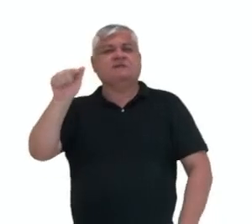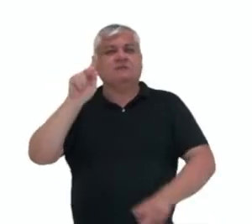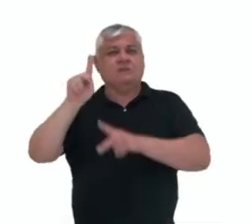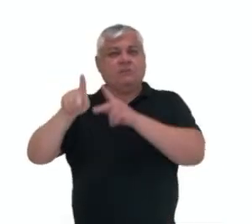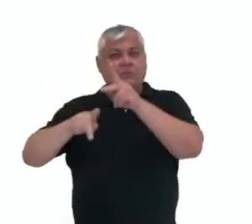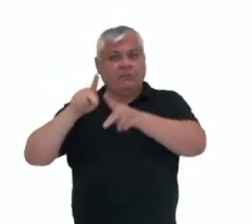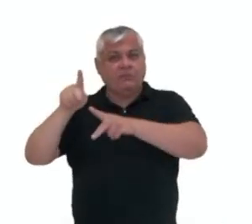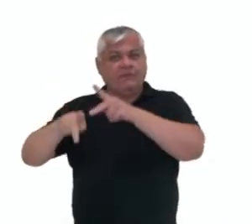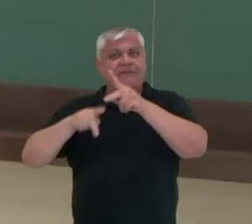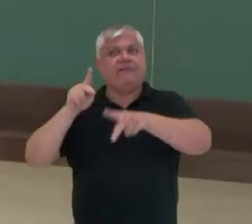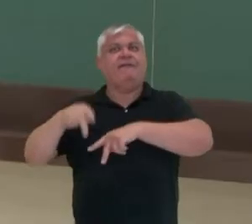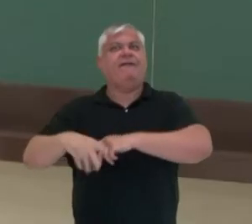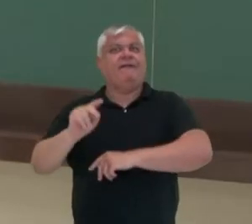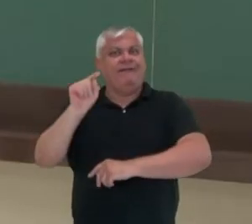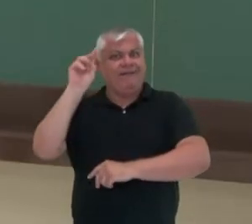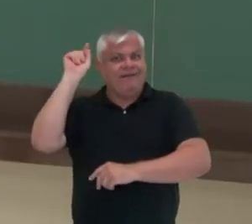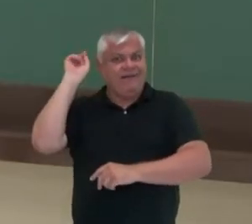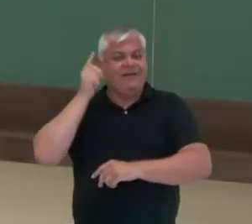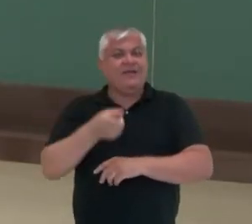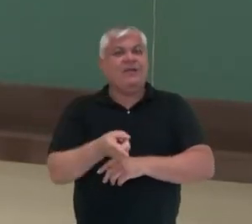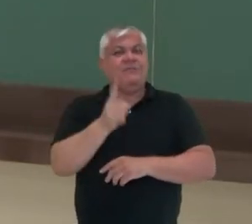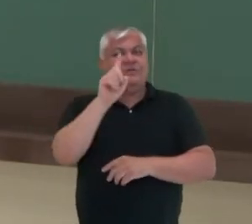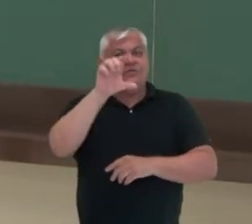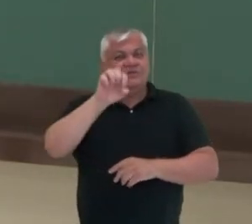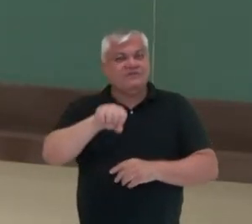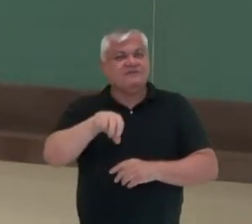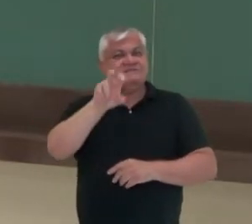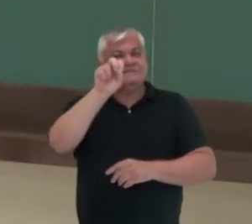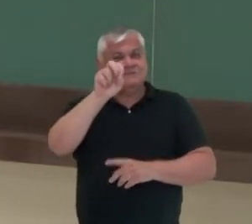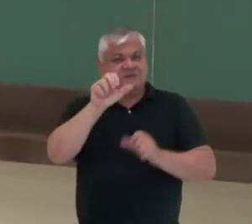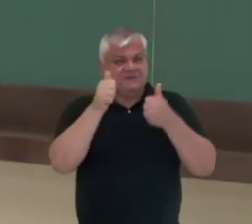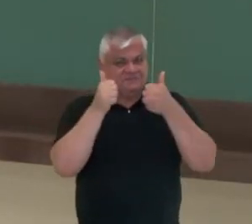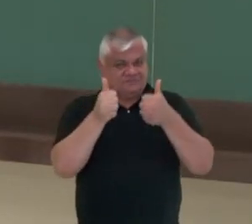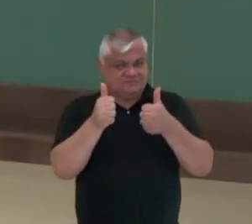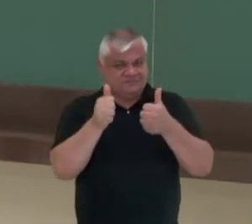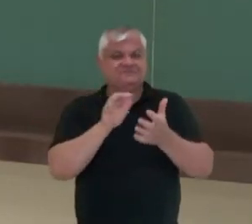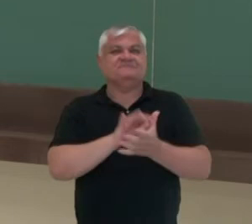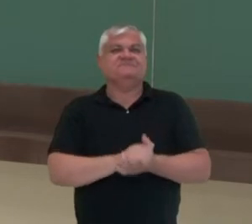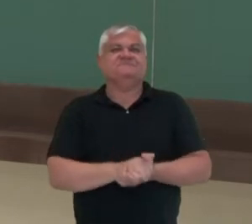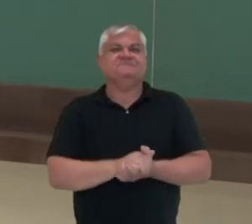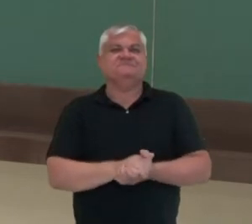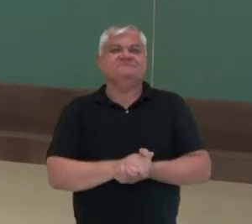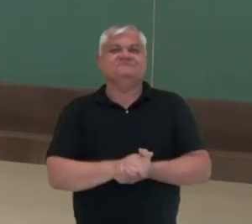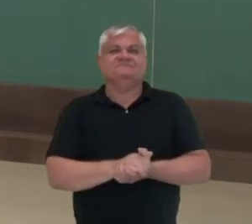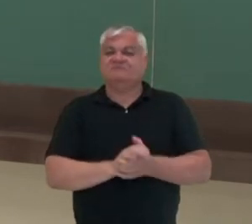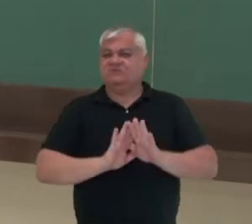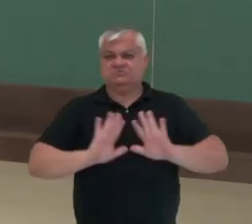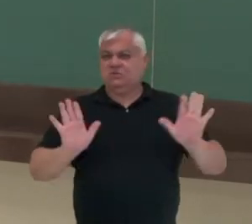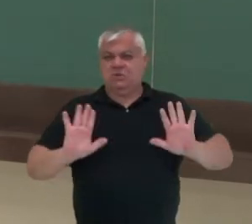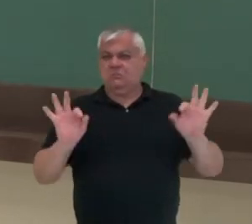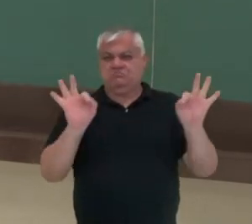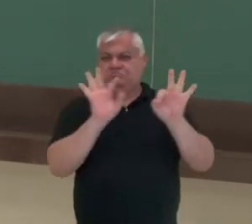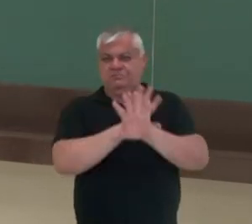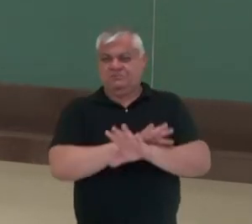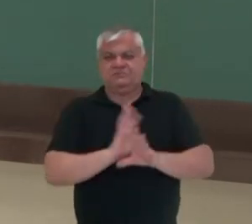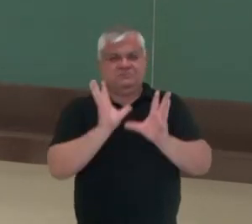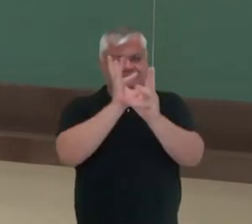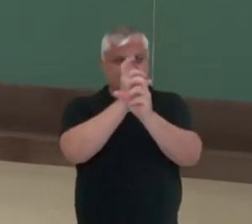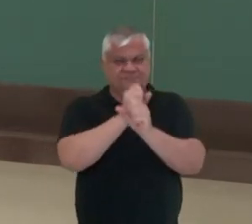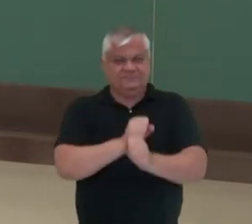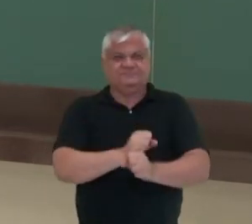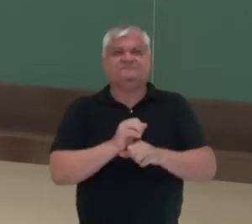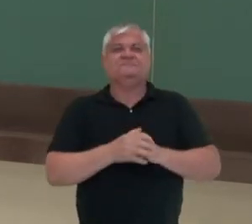51.944.397 habitantes lá em 1950, tá bom? Beleza? Então tá joia. Então era só montar essa continha ali